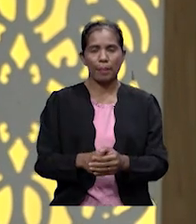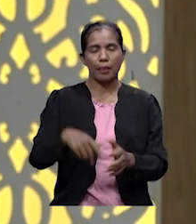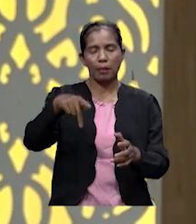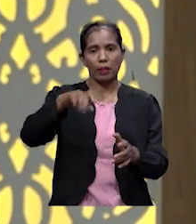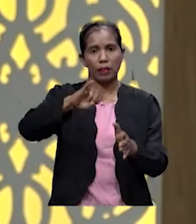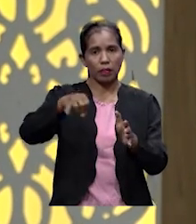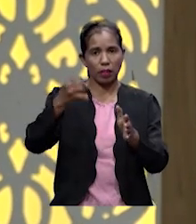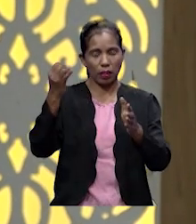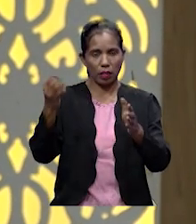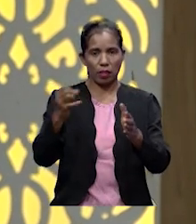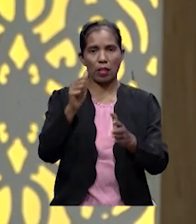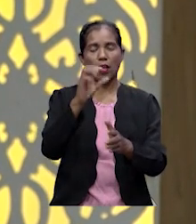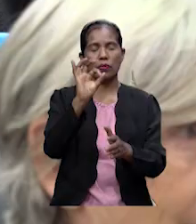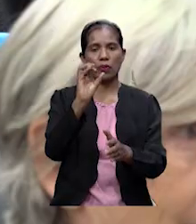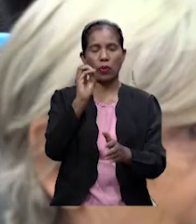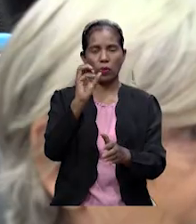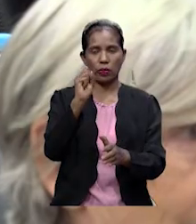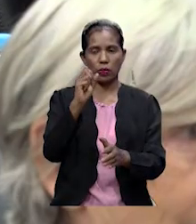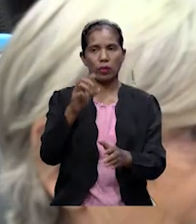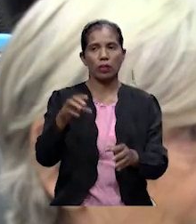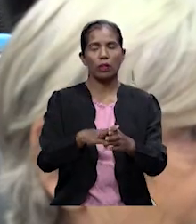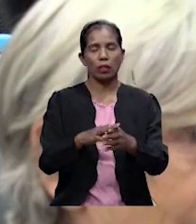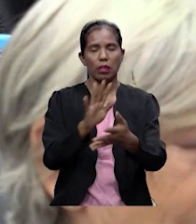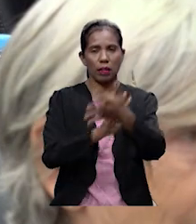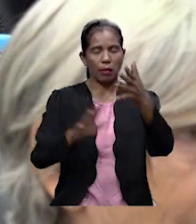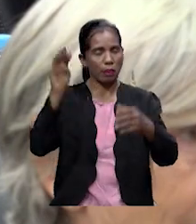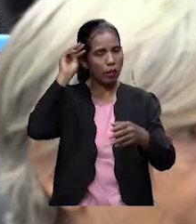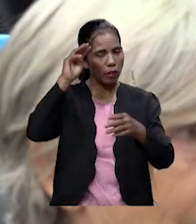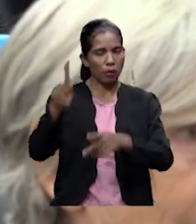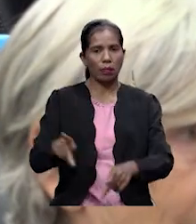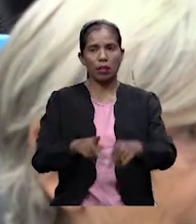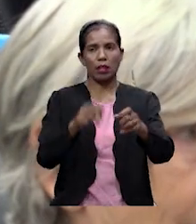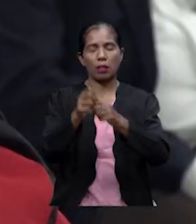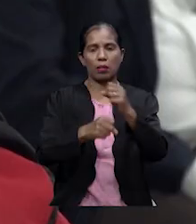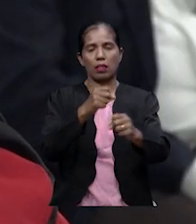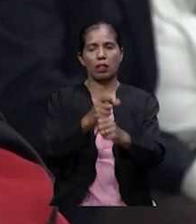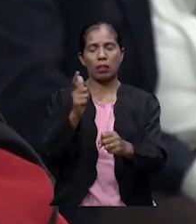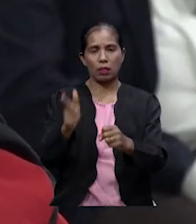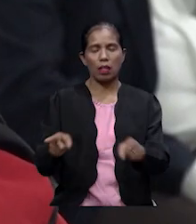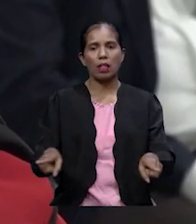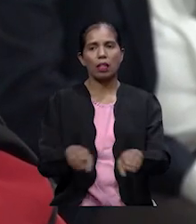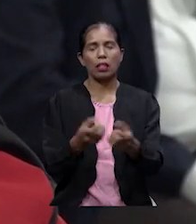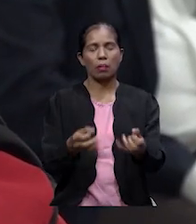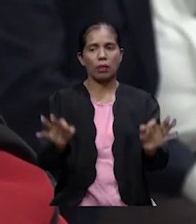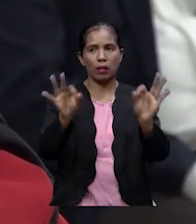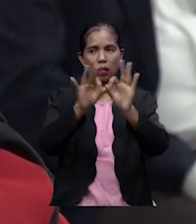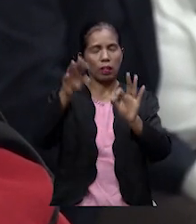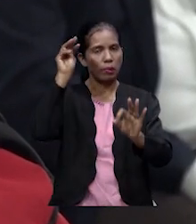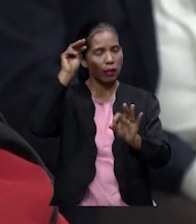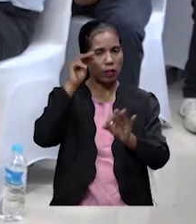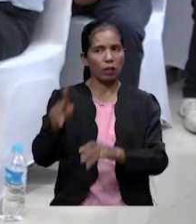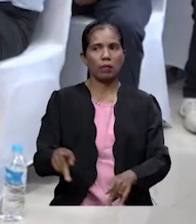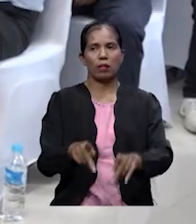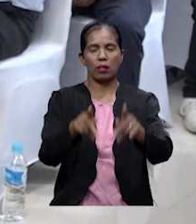República Afonso López Ateten, o aniversário do Ministério Público Nian Badal Ruanulune, sai passo ida importante para o Ministério Público,